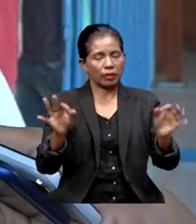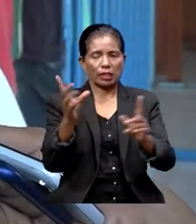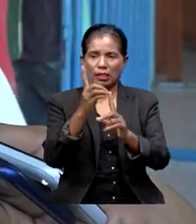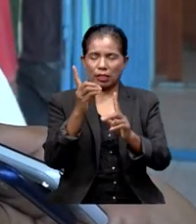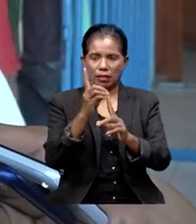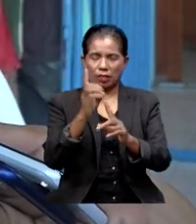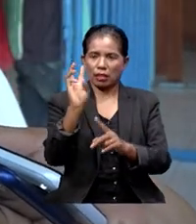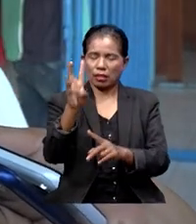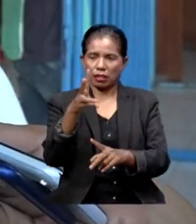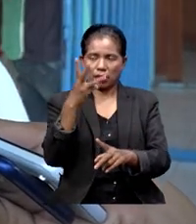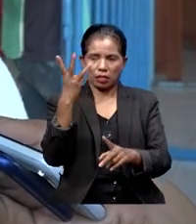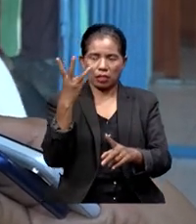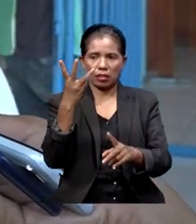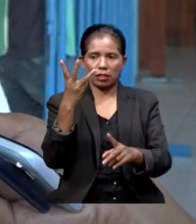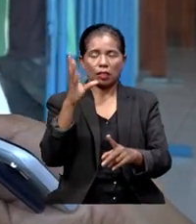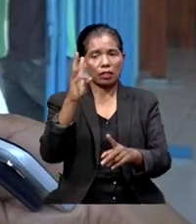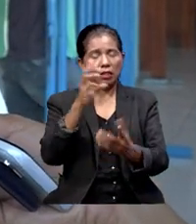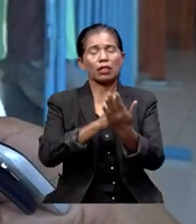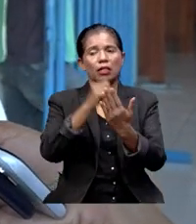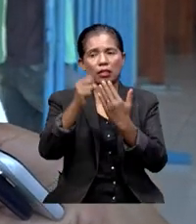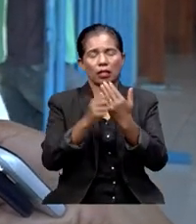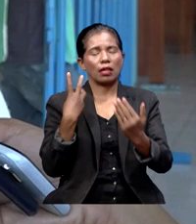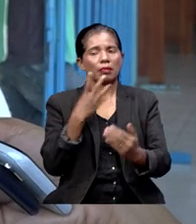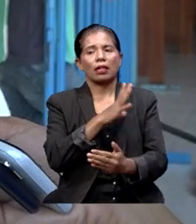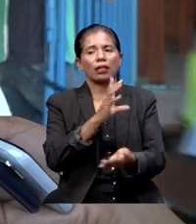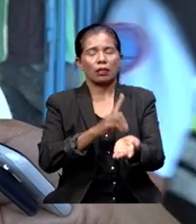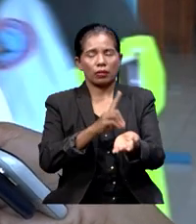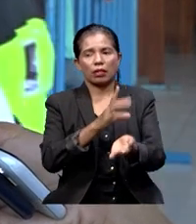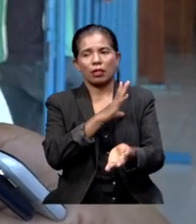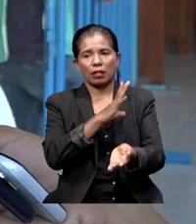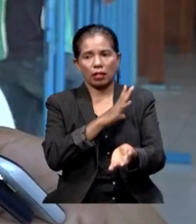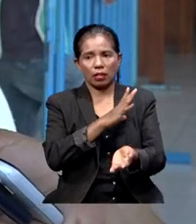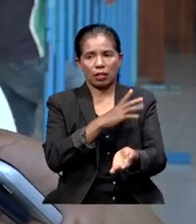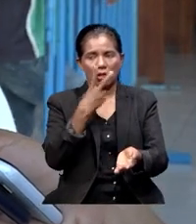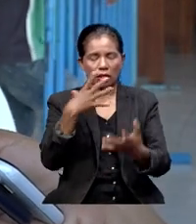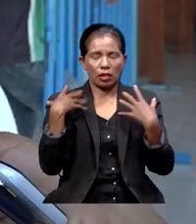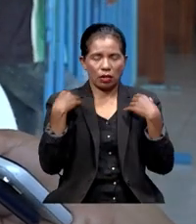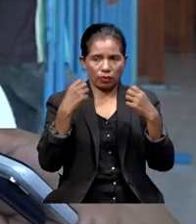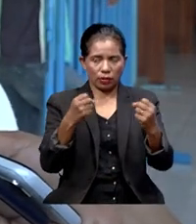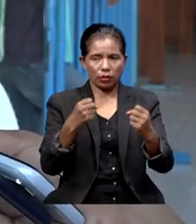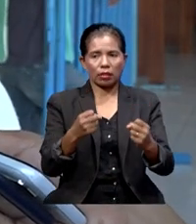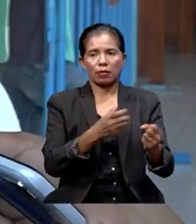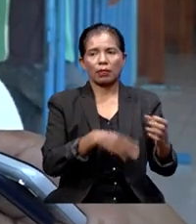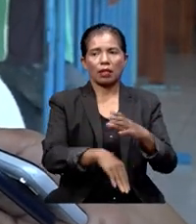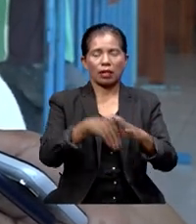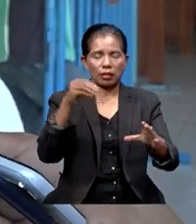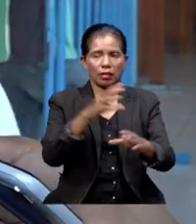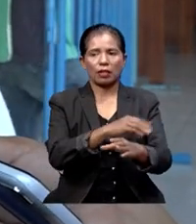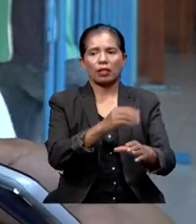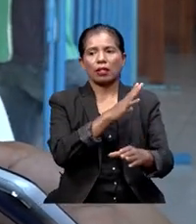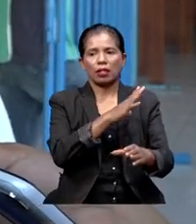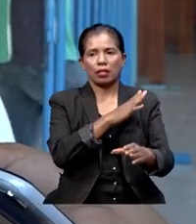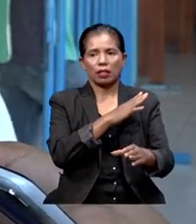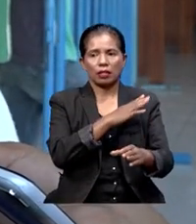be setembro ne am heng be doctor sir dian heng lai tambane kondisaun forsa los te lai ma poin be hasai kemo pot ne par heng de